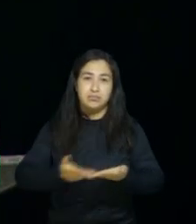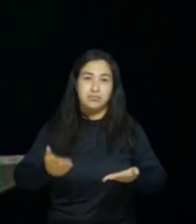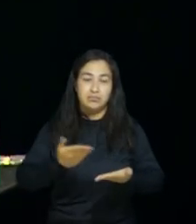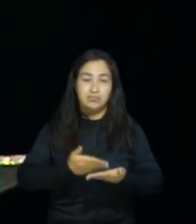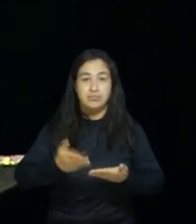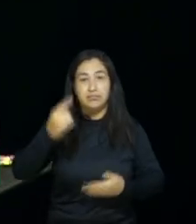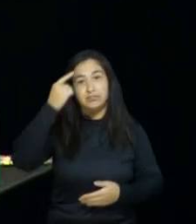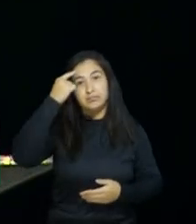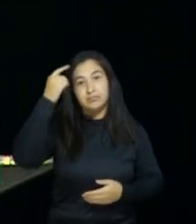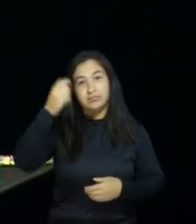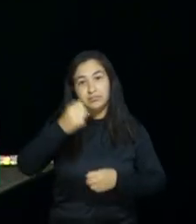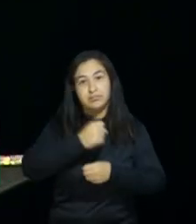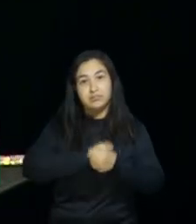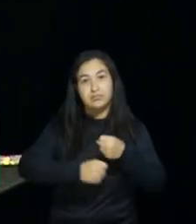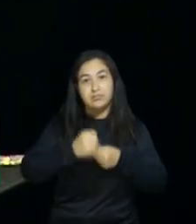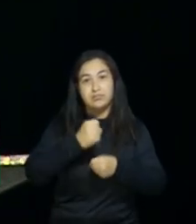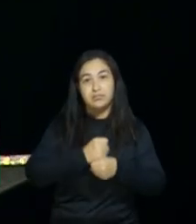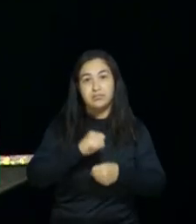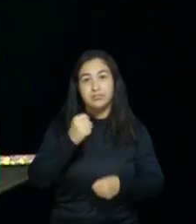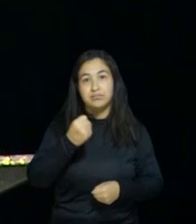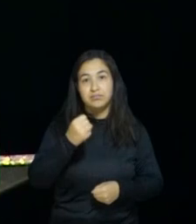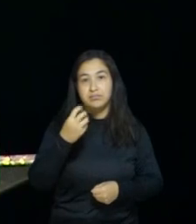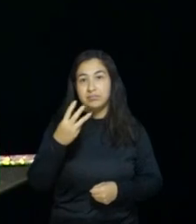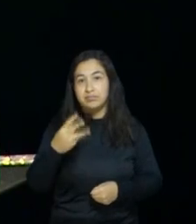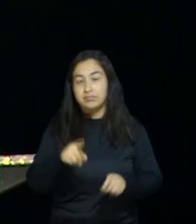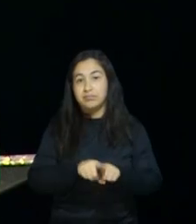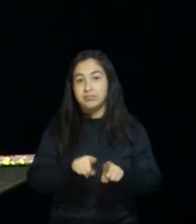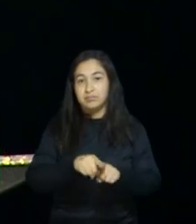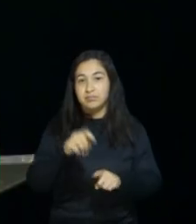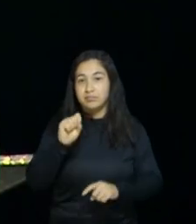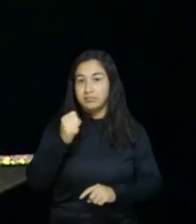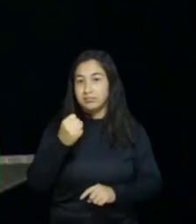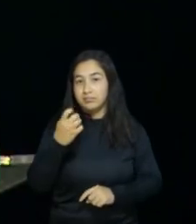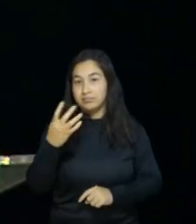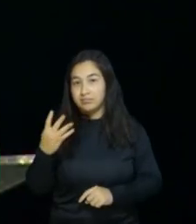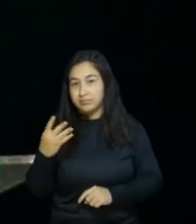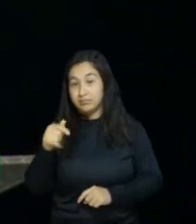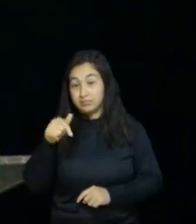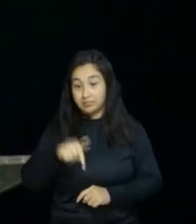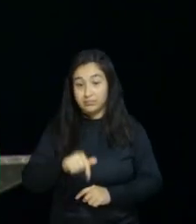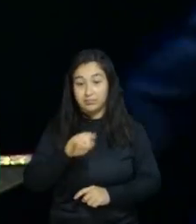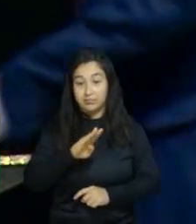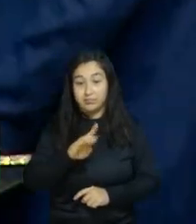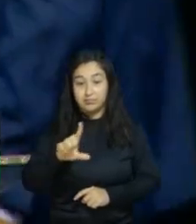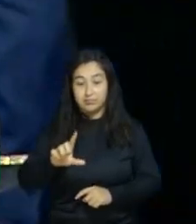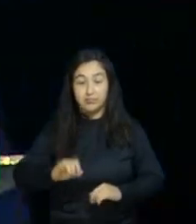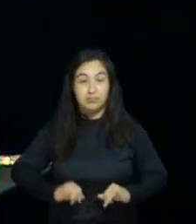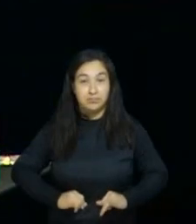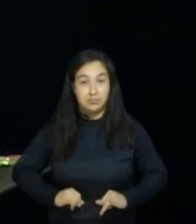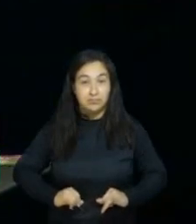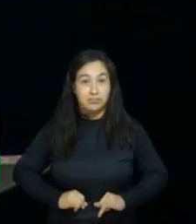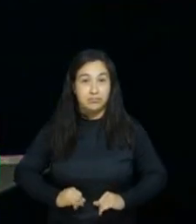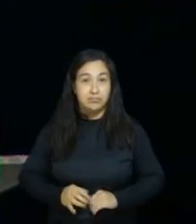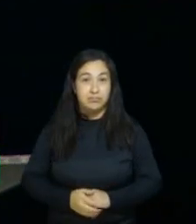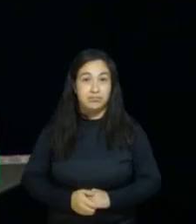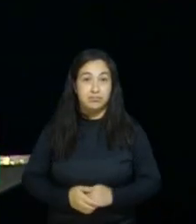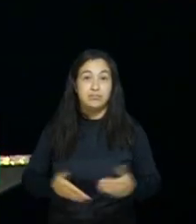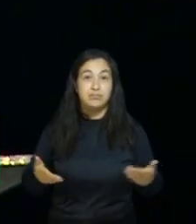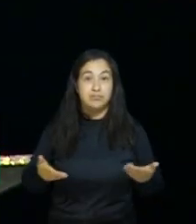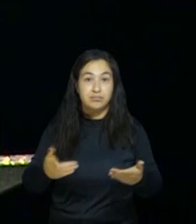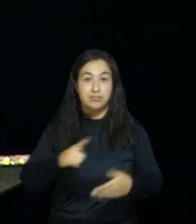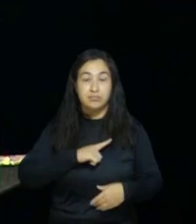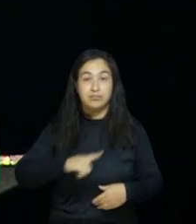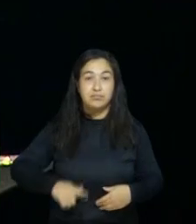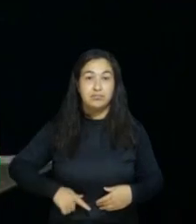em 83, 84, que era aqui em Blumenau, né? E agora o governador Jorginho Melo vai começar a agir